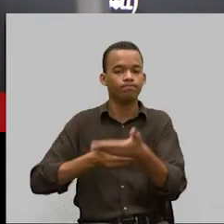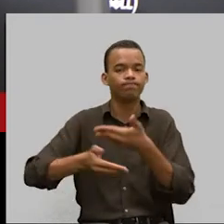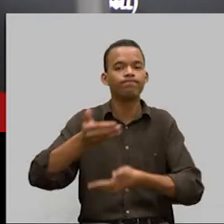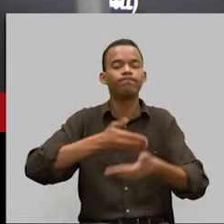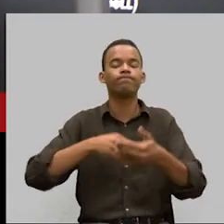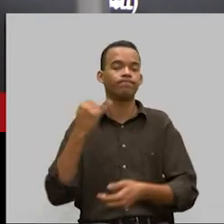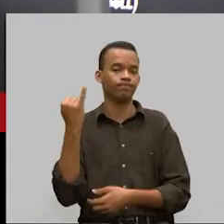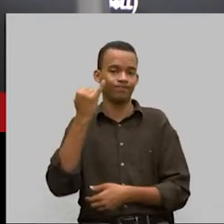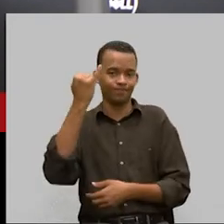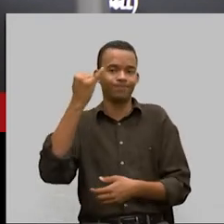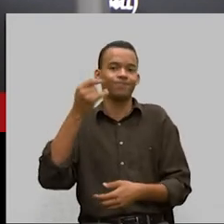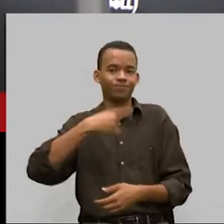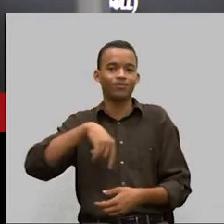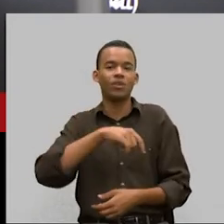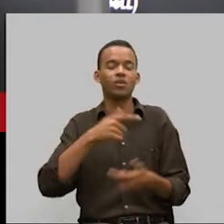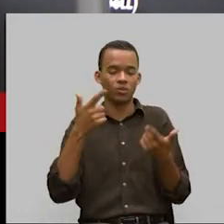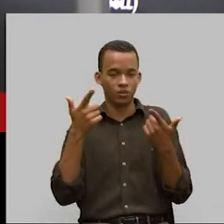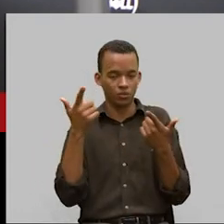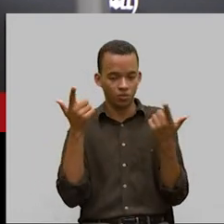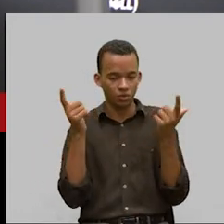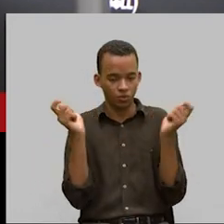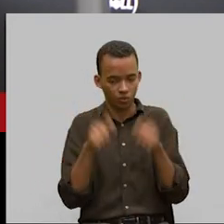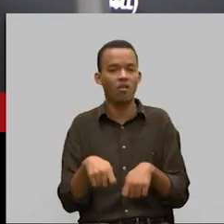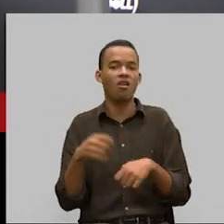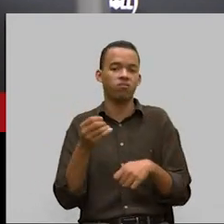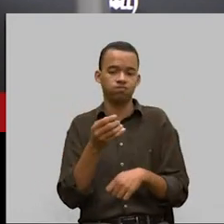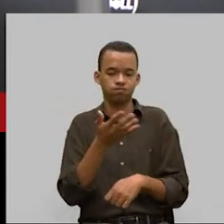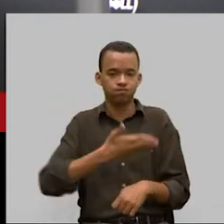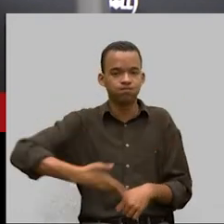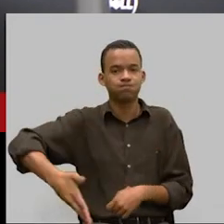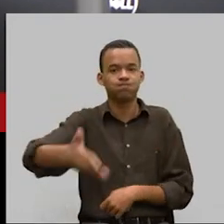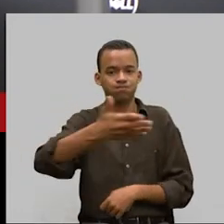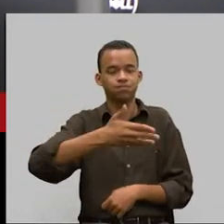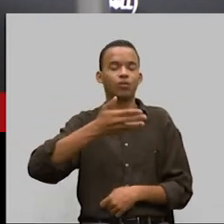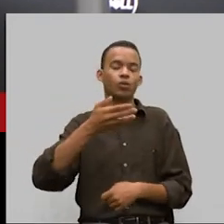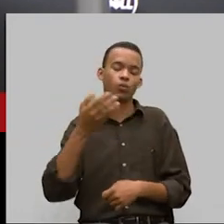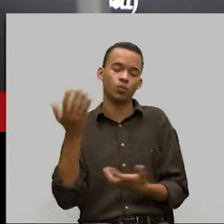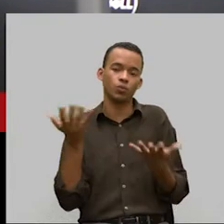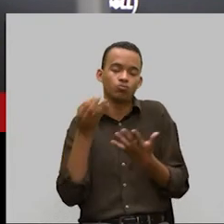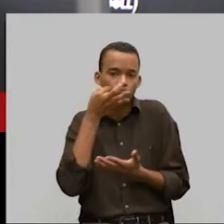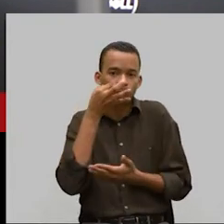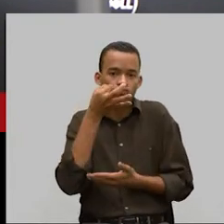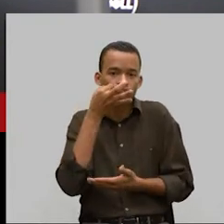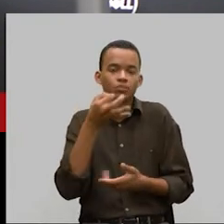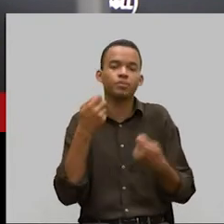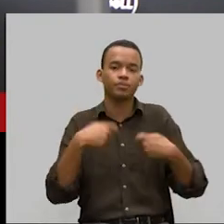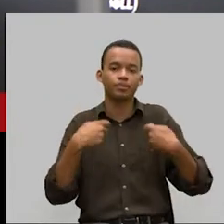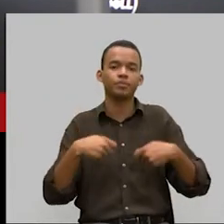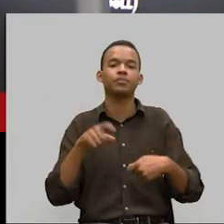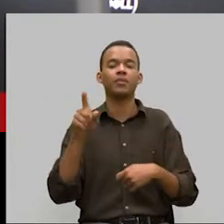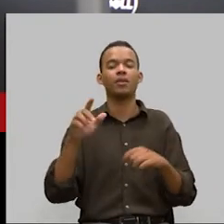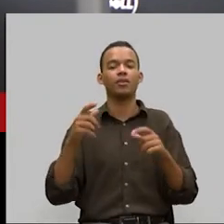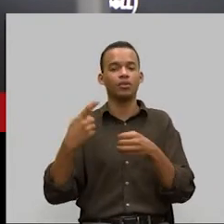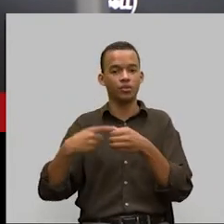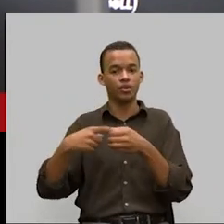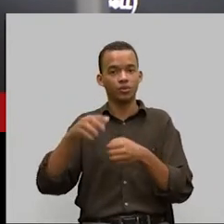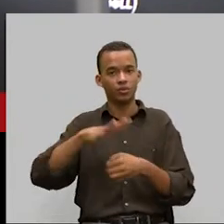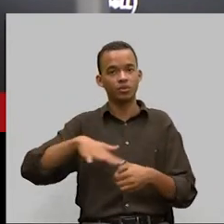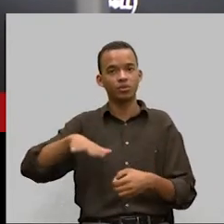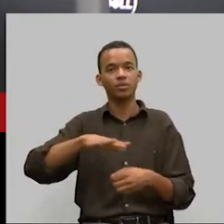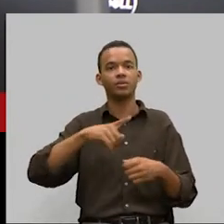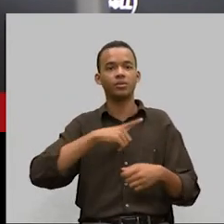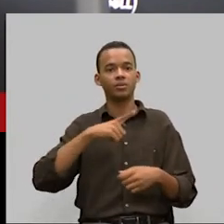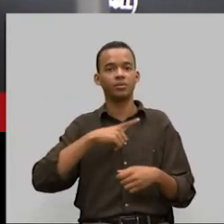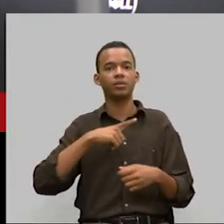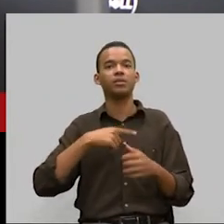né para cada um de nós que estamos aqui hoje para as escolas famílias agrícolas né que nós temos um ali né no nosso município na éa Tabocal que tem